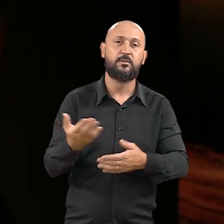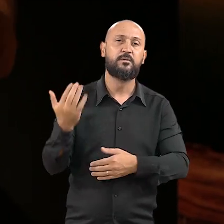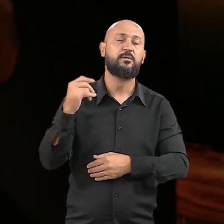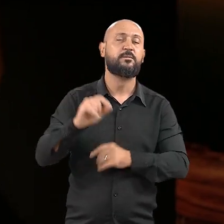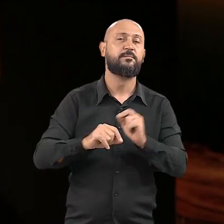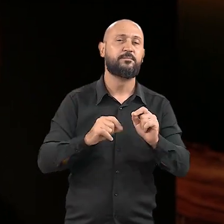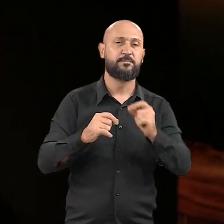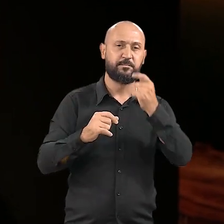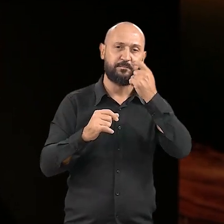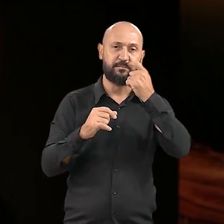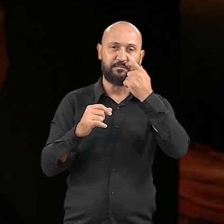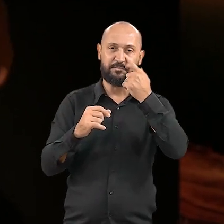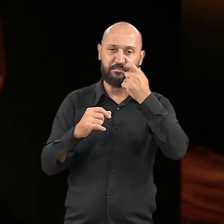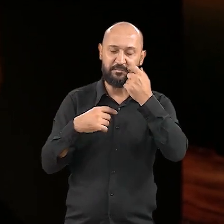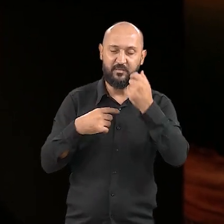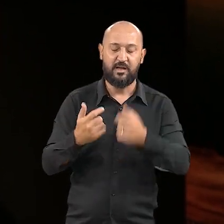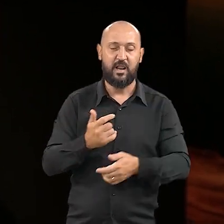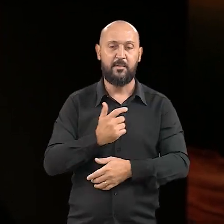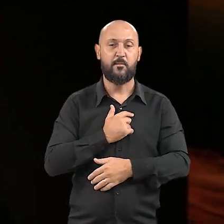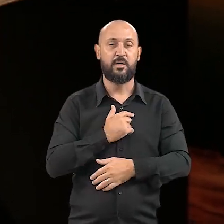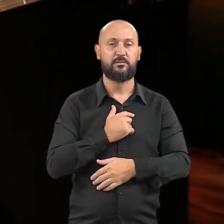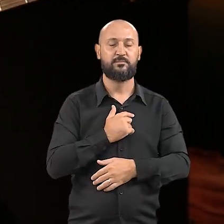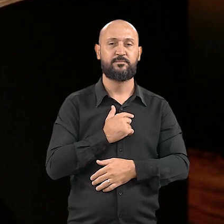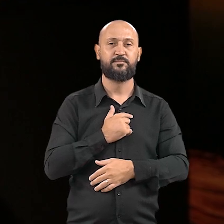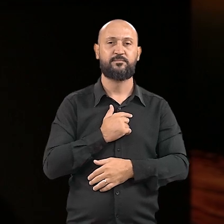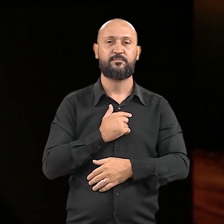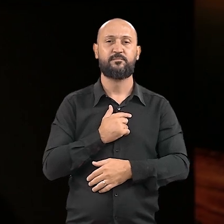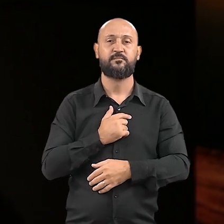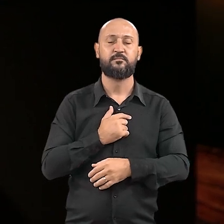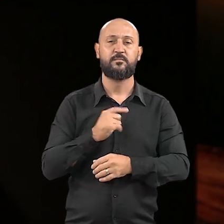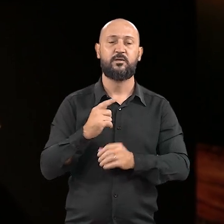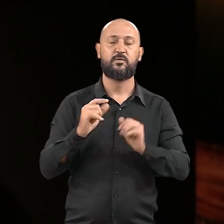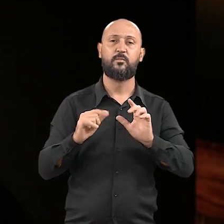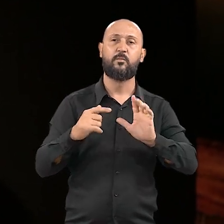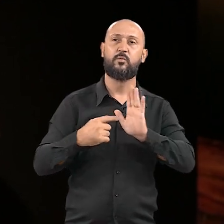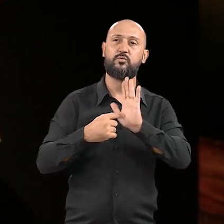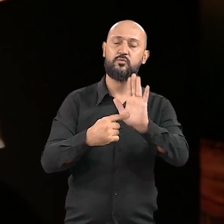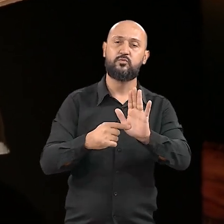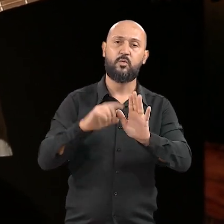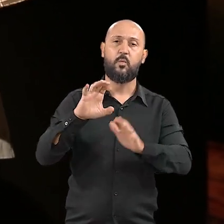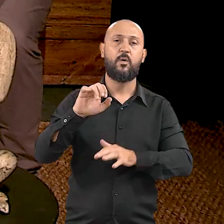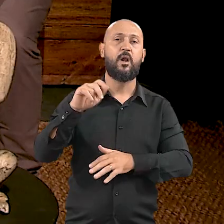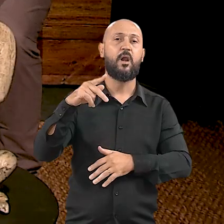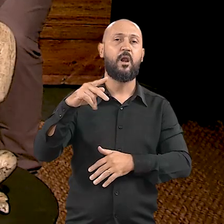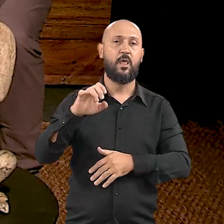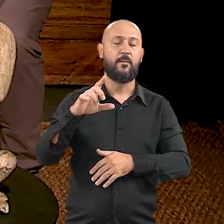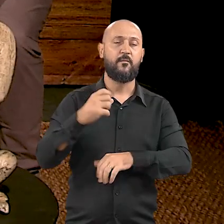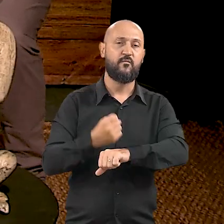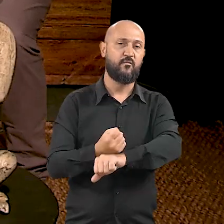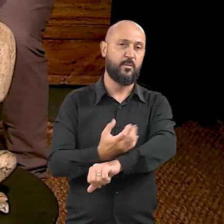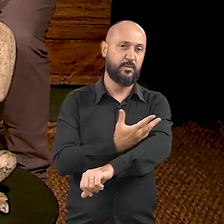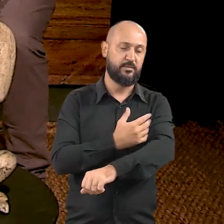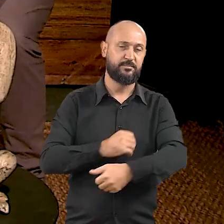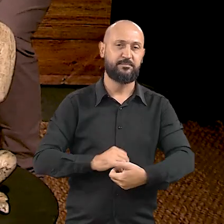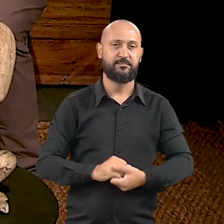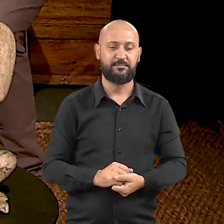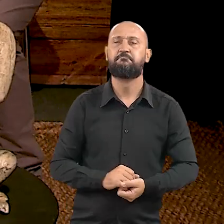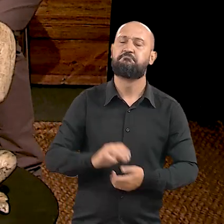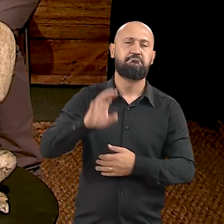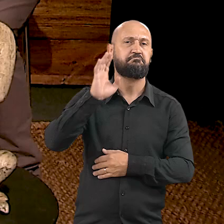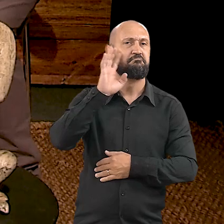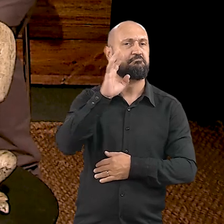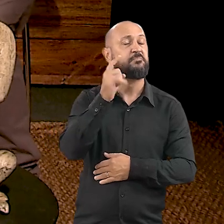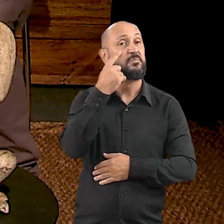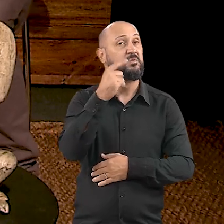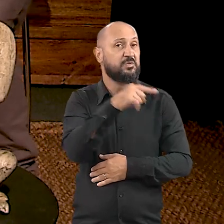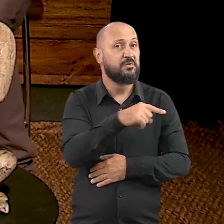E aí, no dia que ele recebeu aquela medalha, a gente passou um clipe. Putz, aí foi emocionante. Foi emocionante. Que